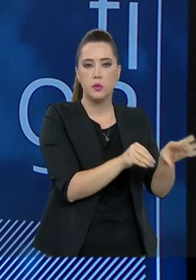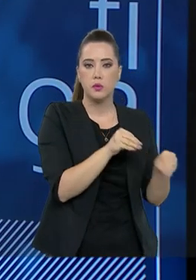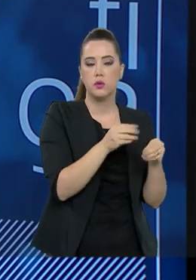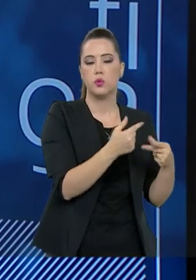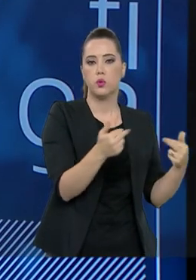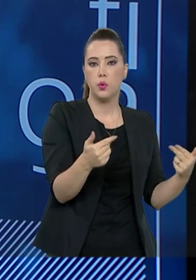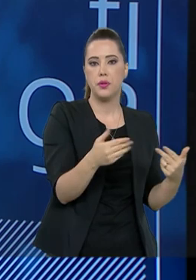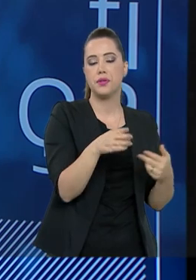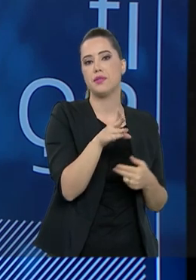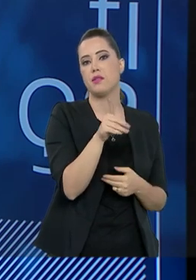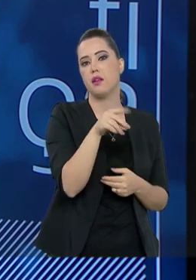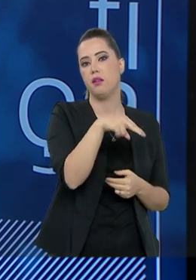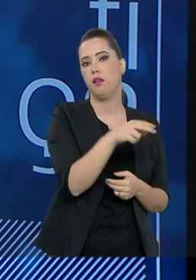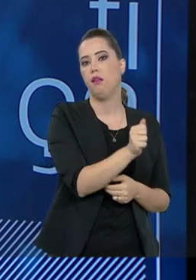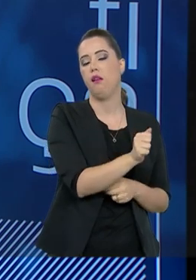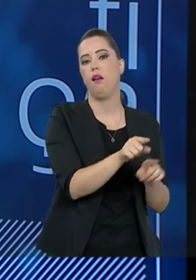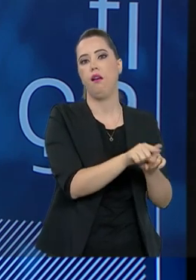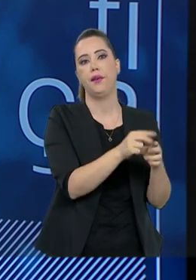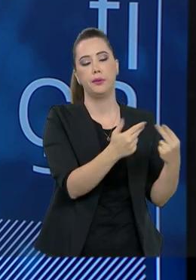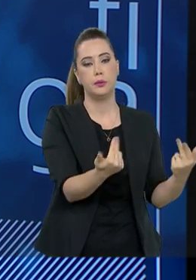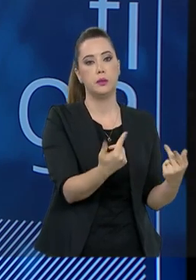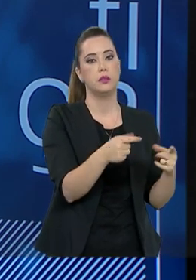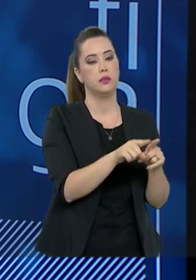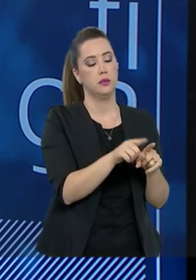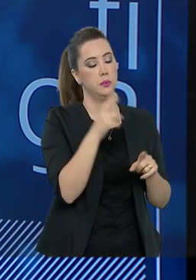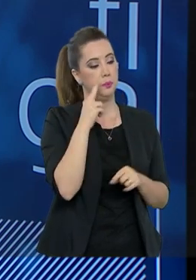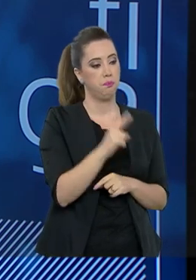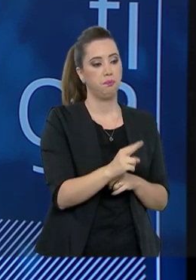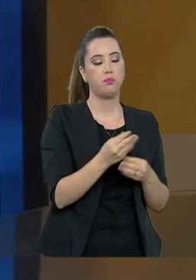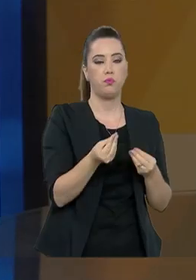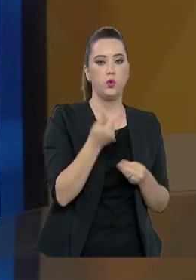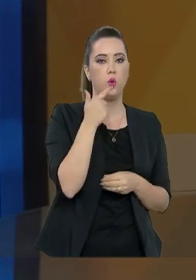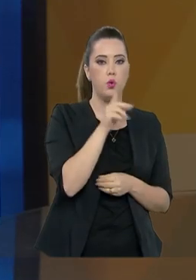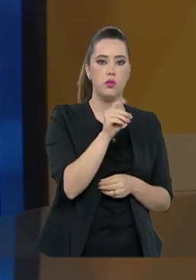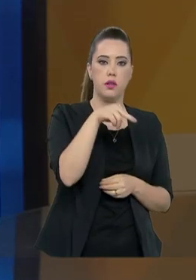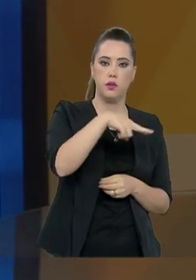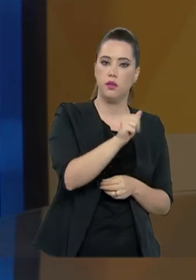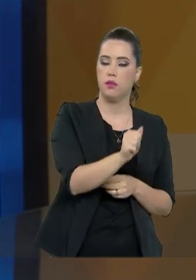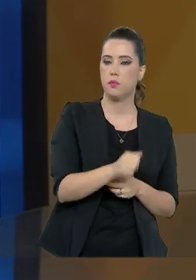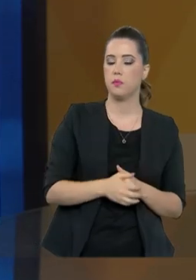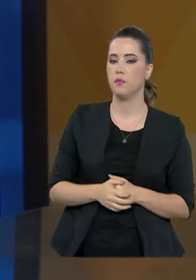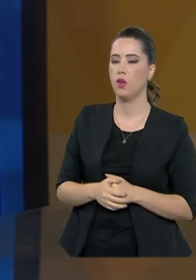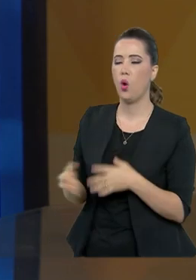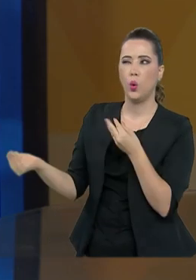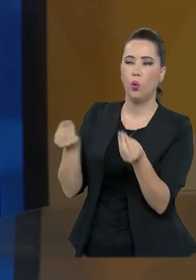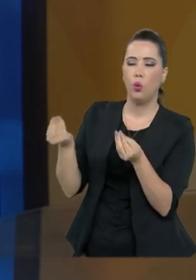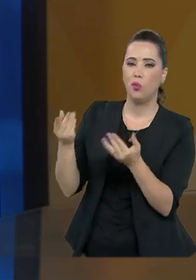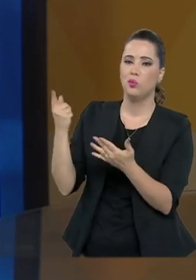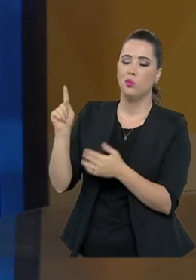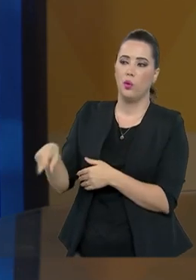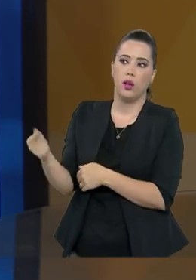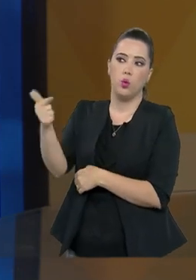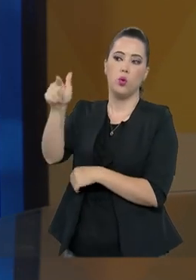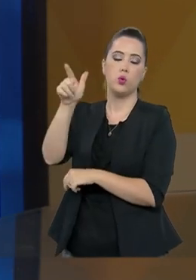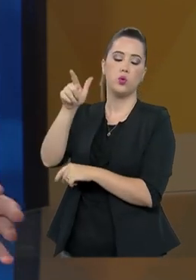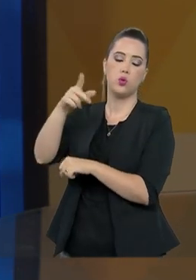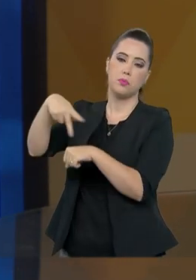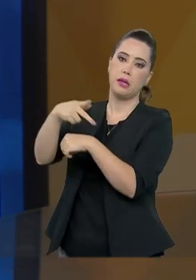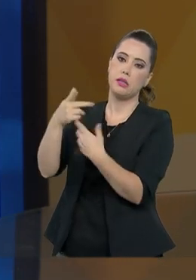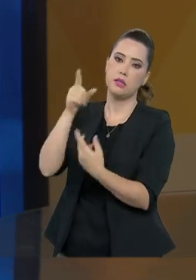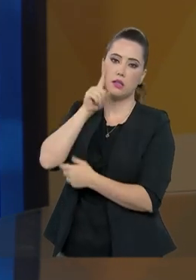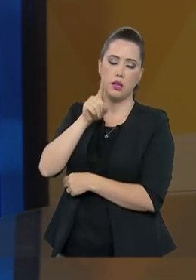material biológico que é de onde a gente obtém o DNA. E como que é essa questão em outros países? Os Estados